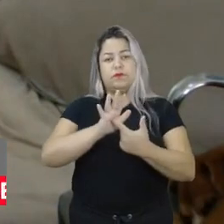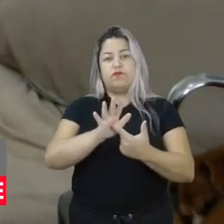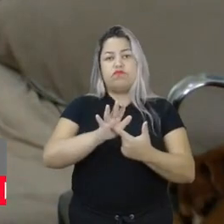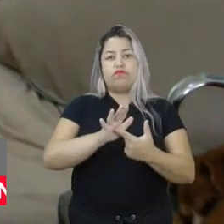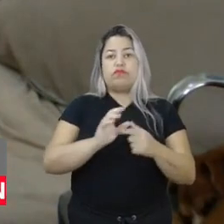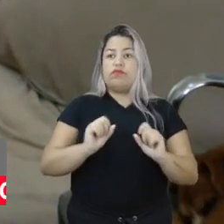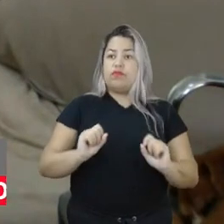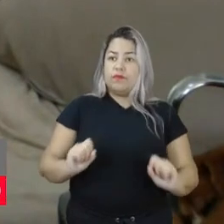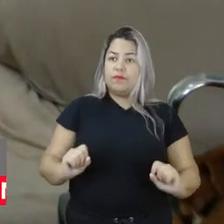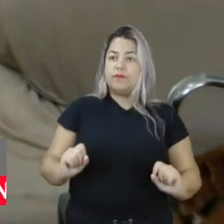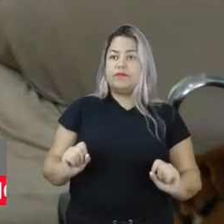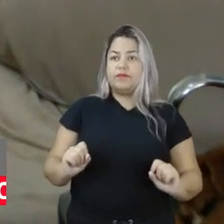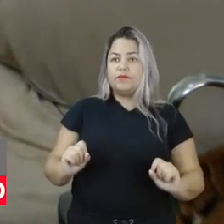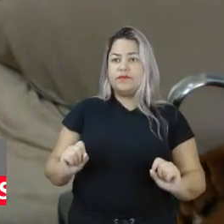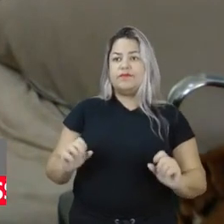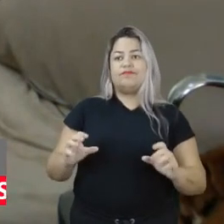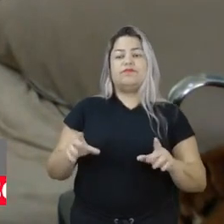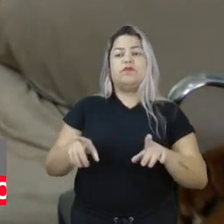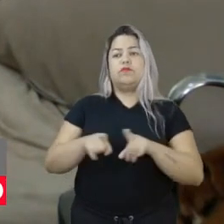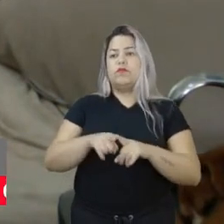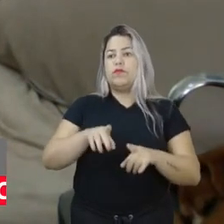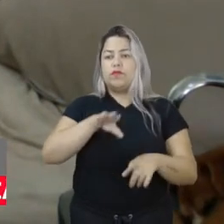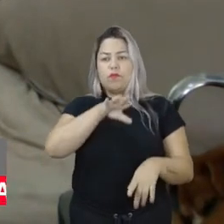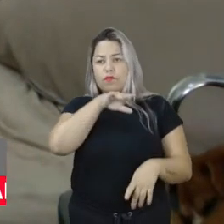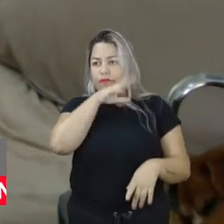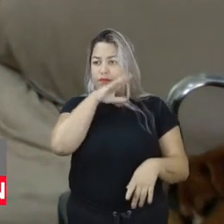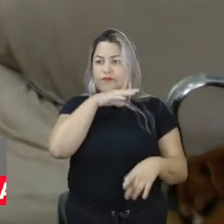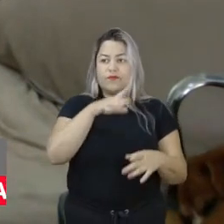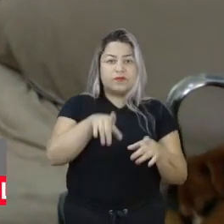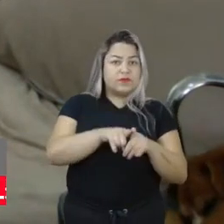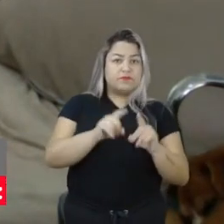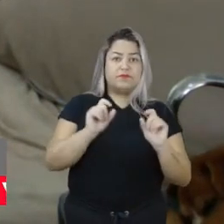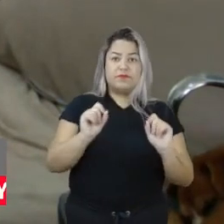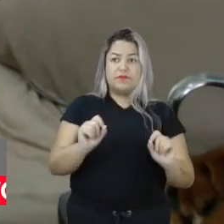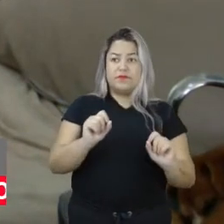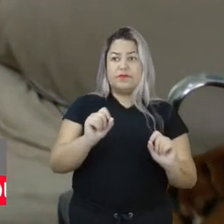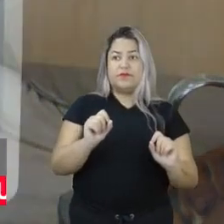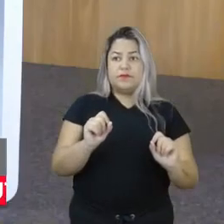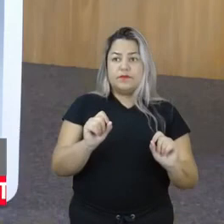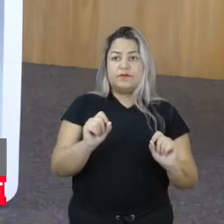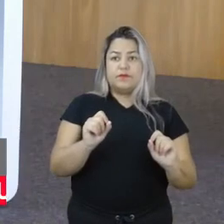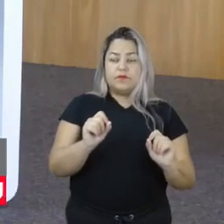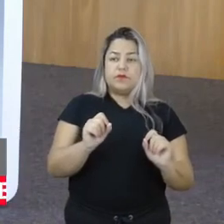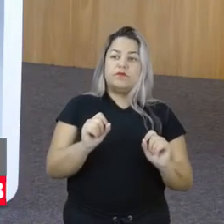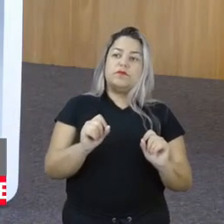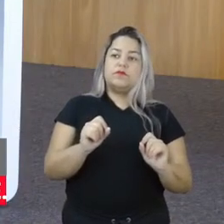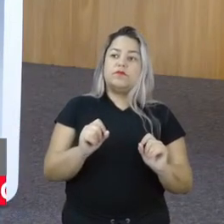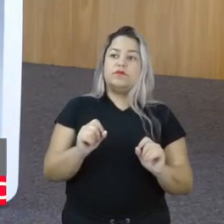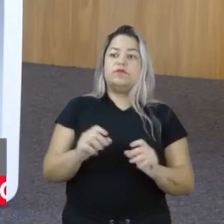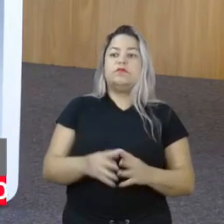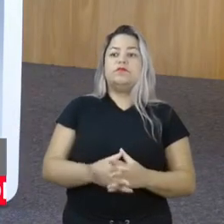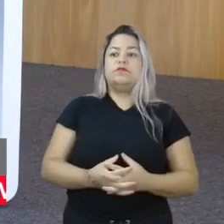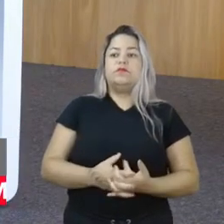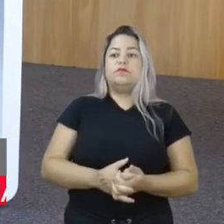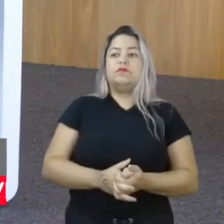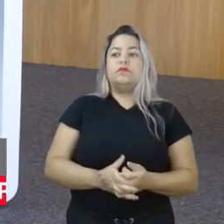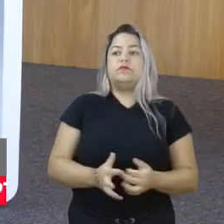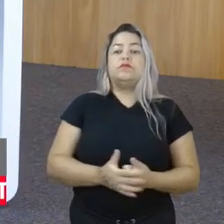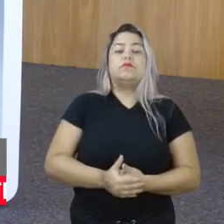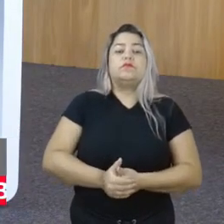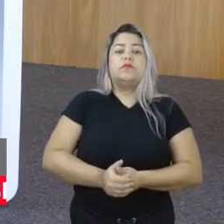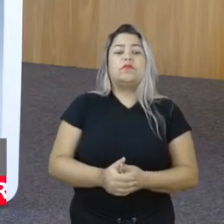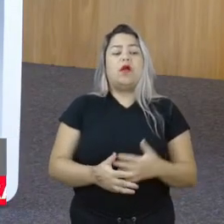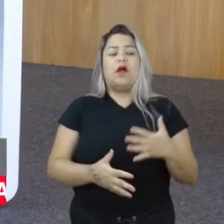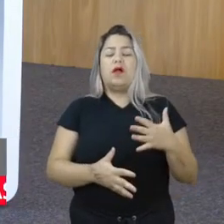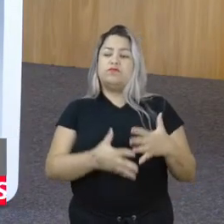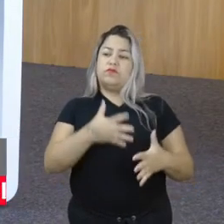desse regime asqueroso, patife e calhorda do Netanyahu. O Fernando, em que medida esse atrito